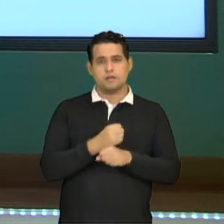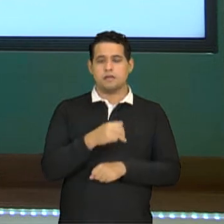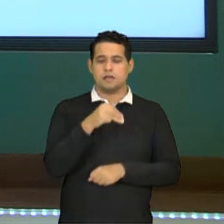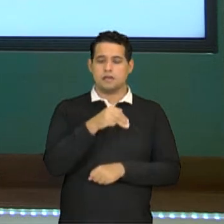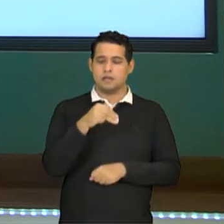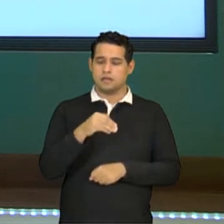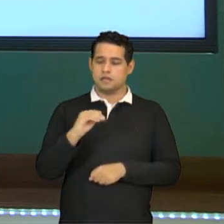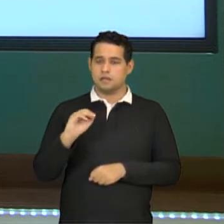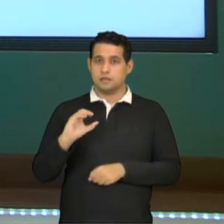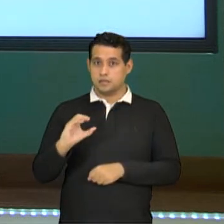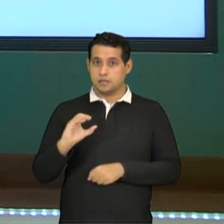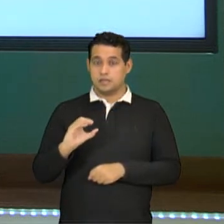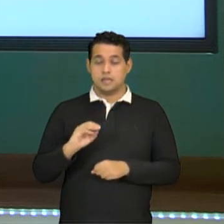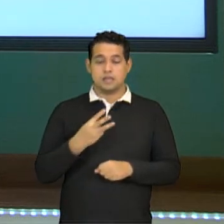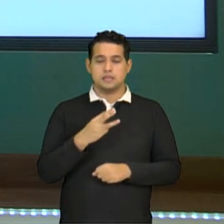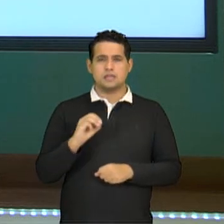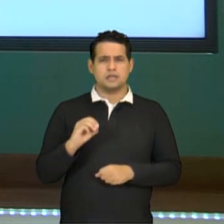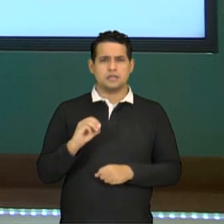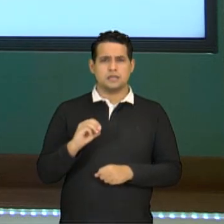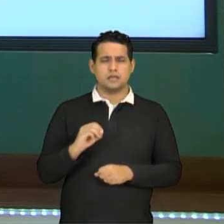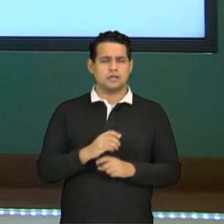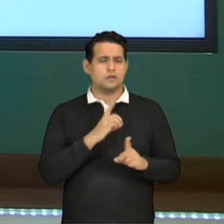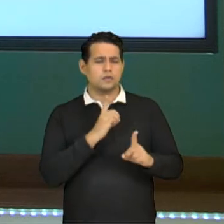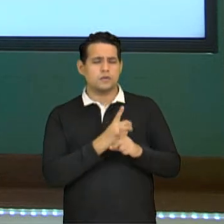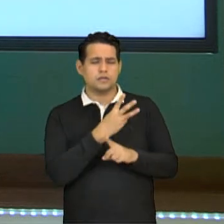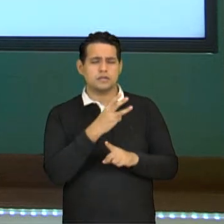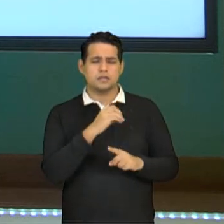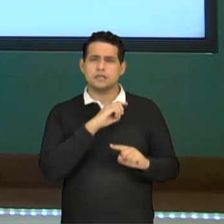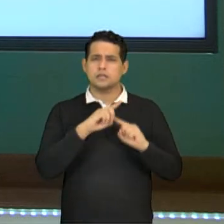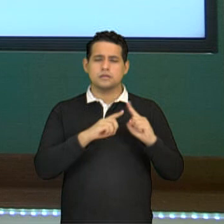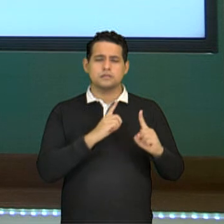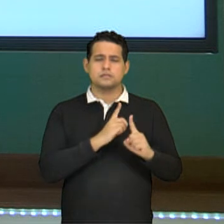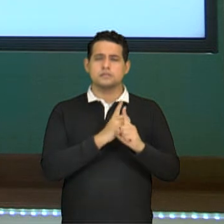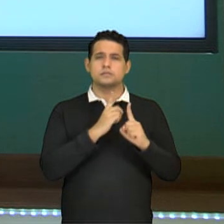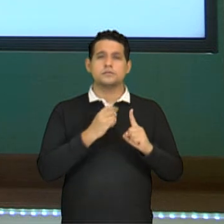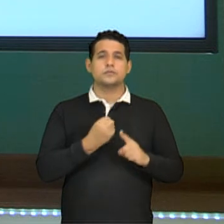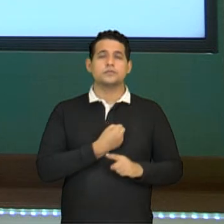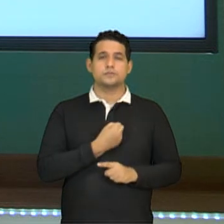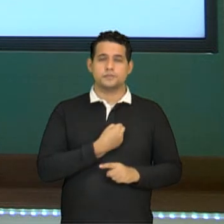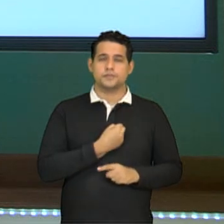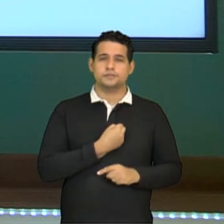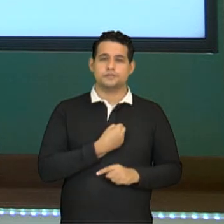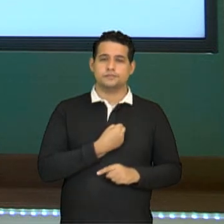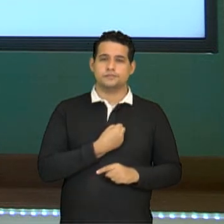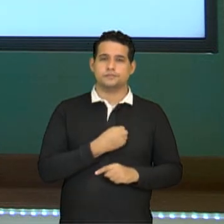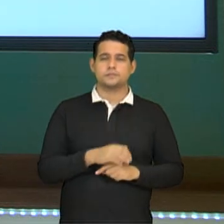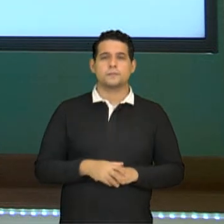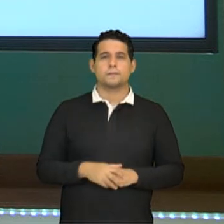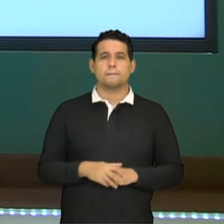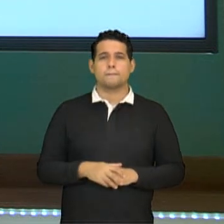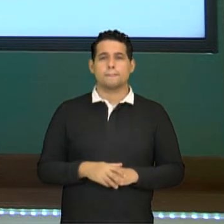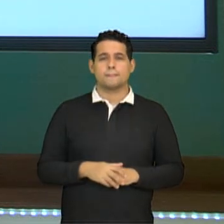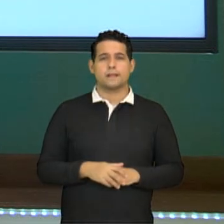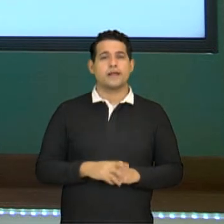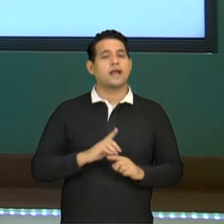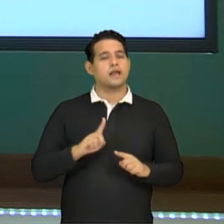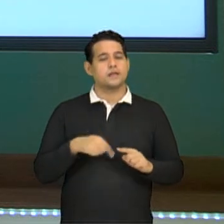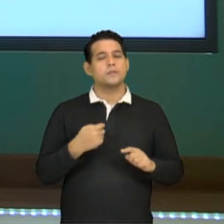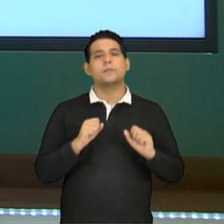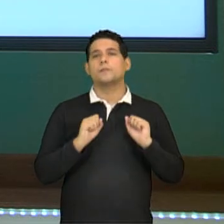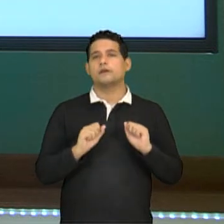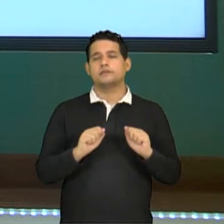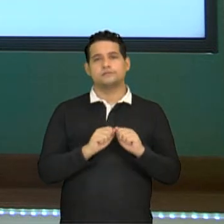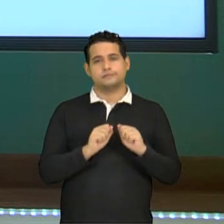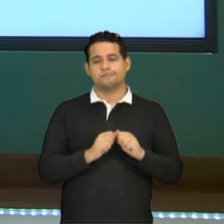que é 30. Acho 30 e depois descubro a parte de cima, que são os numeradores. Aí sim, eu